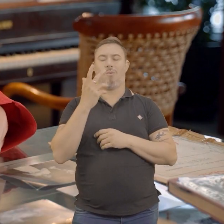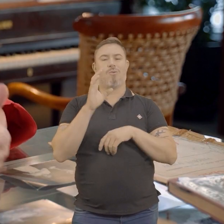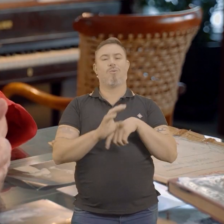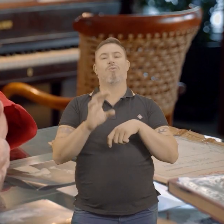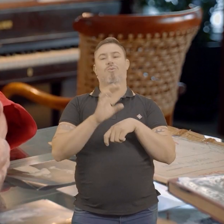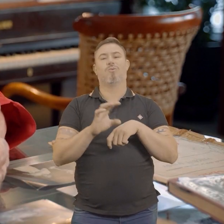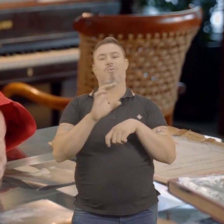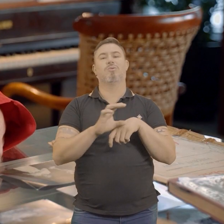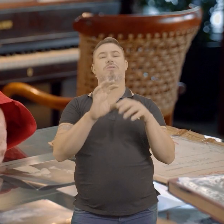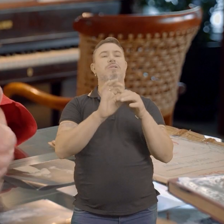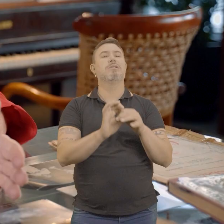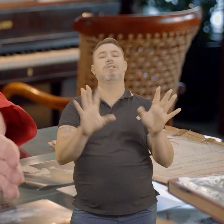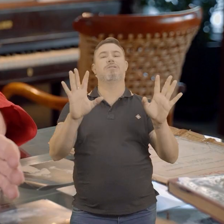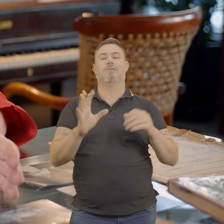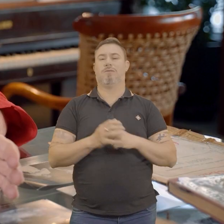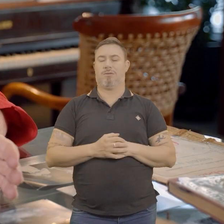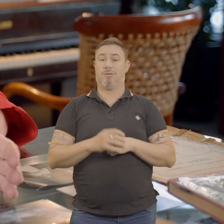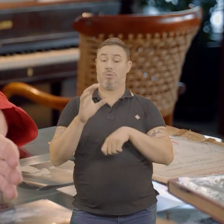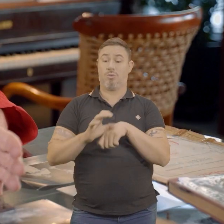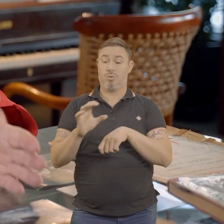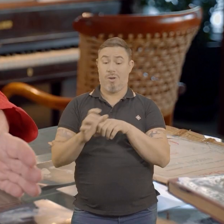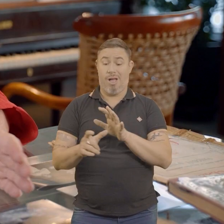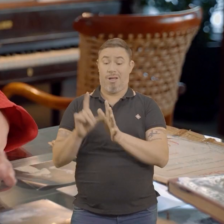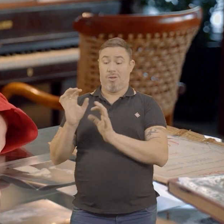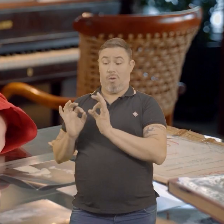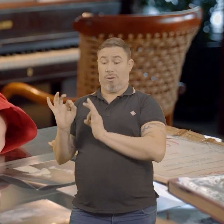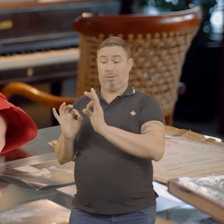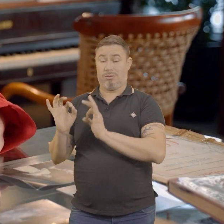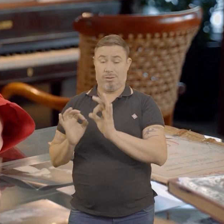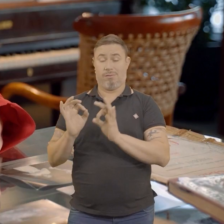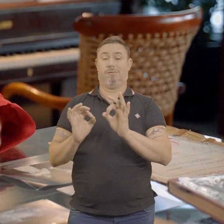cursos livres, como cursos preparatórios para